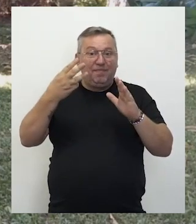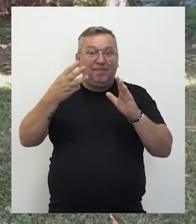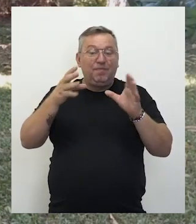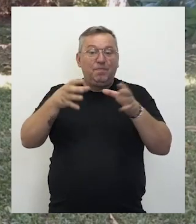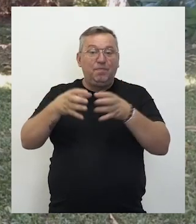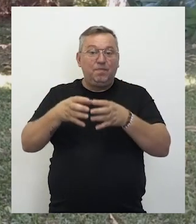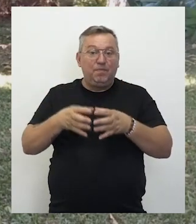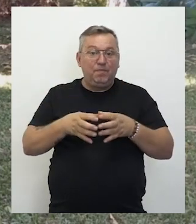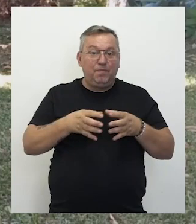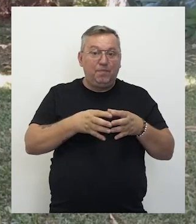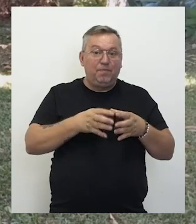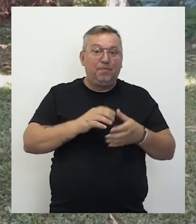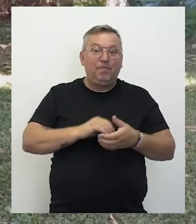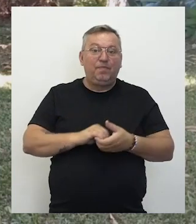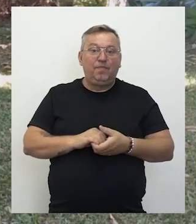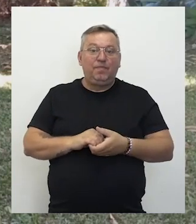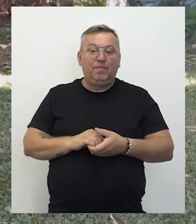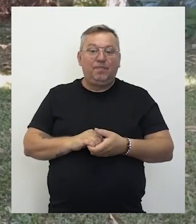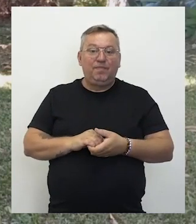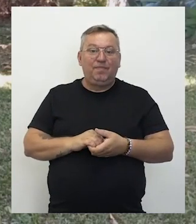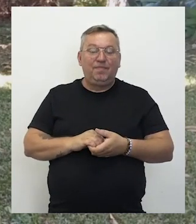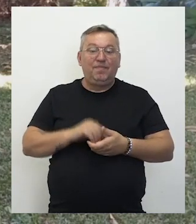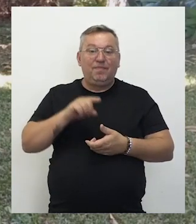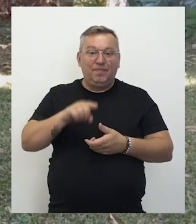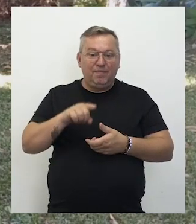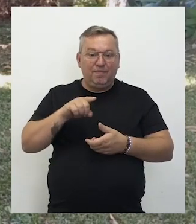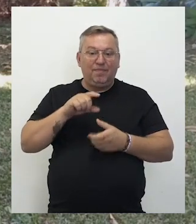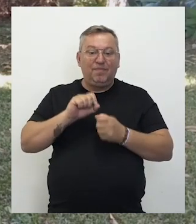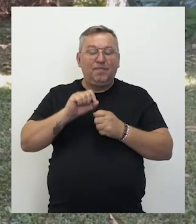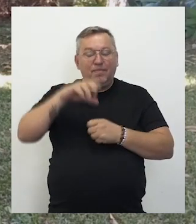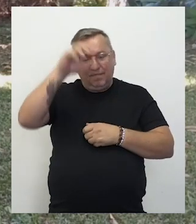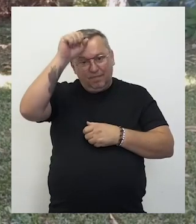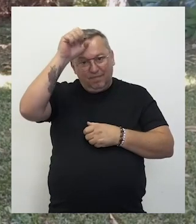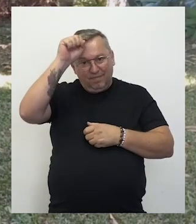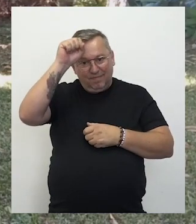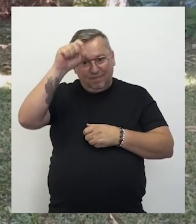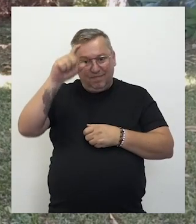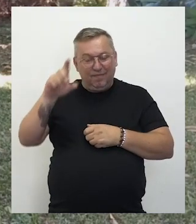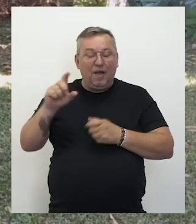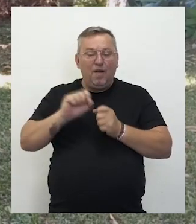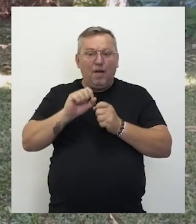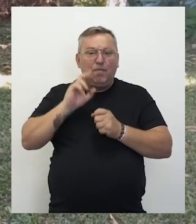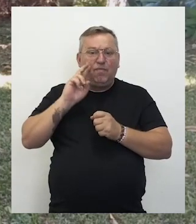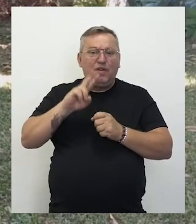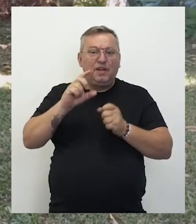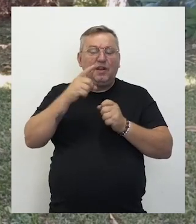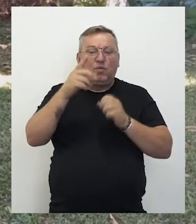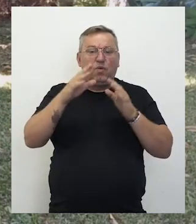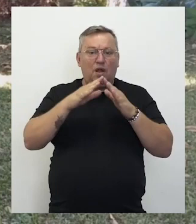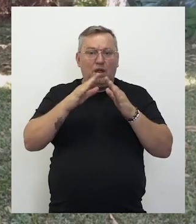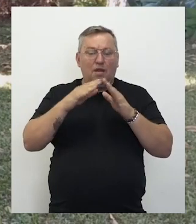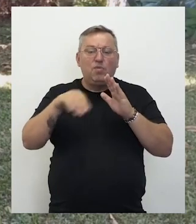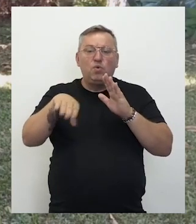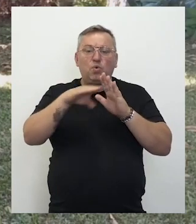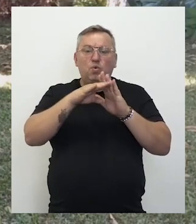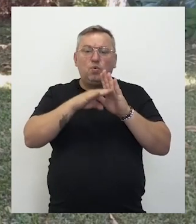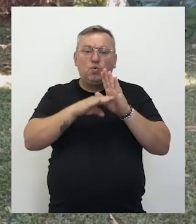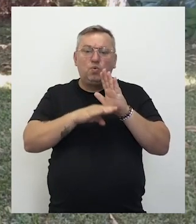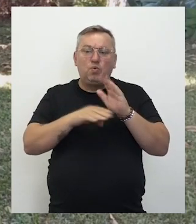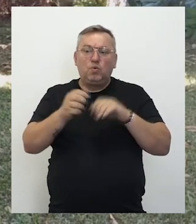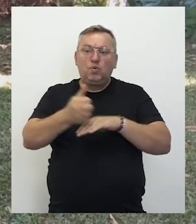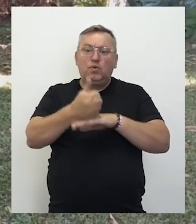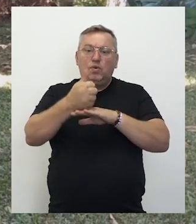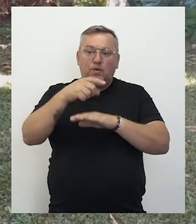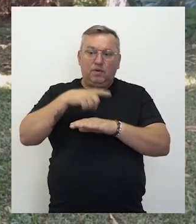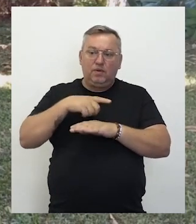conjuntos de atividades econômicas. Para exercitar o que você aprendeu, vale a pena em casa fazer uma lista de todas as profissões que